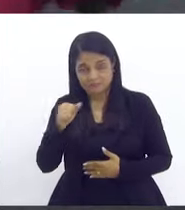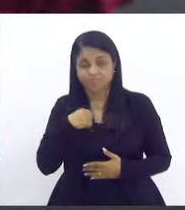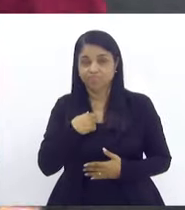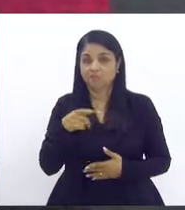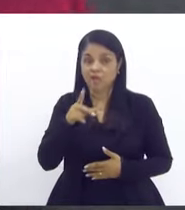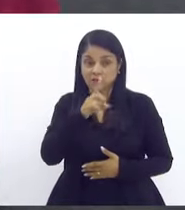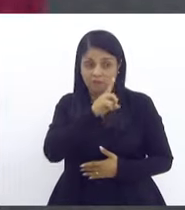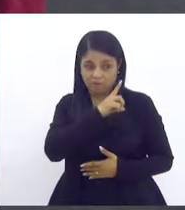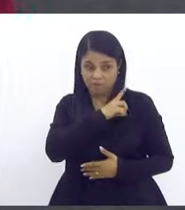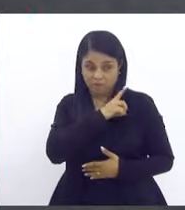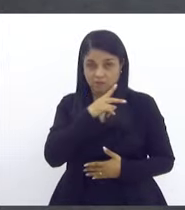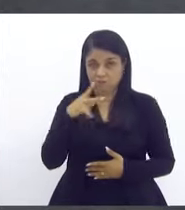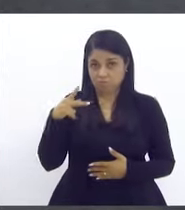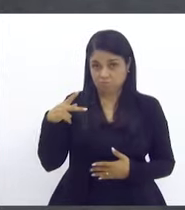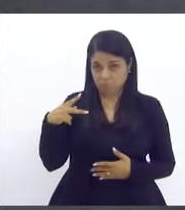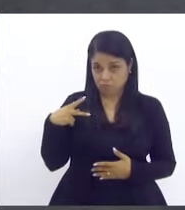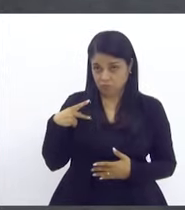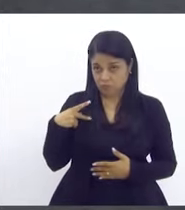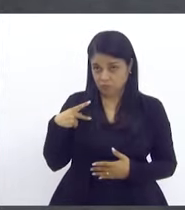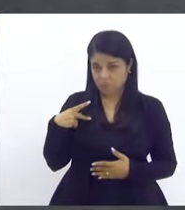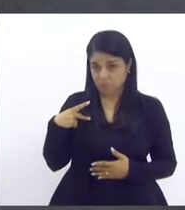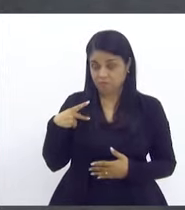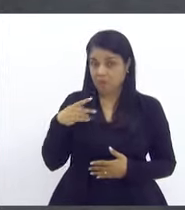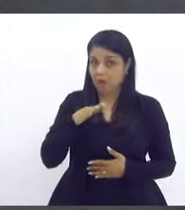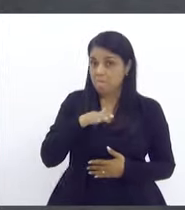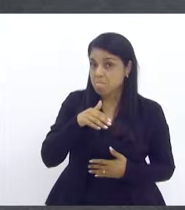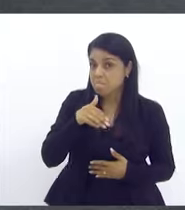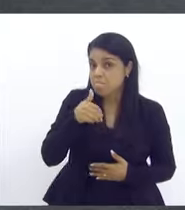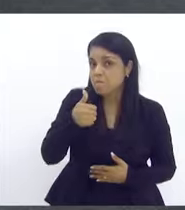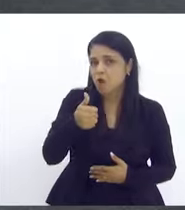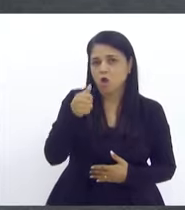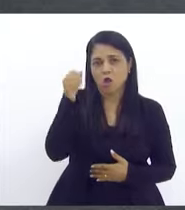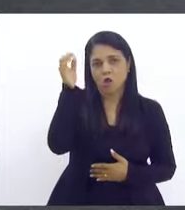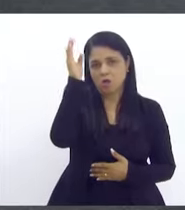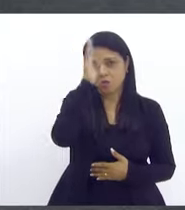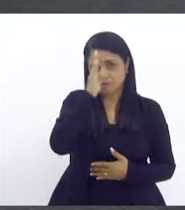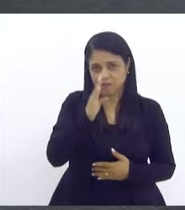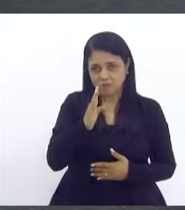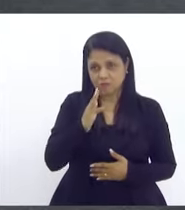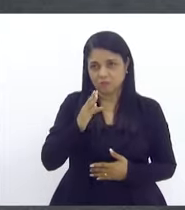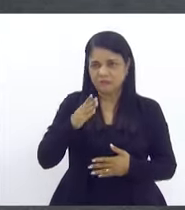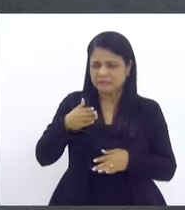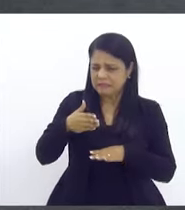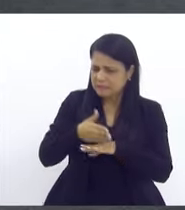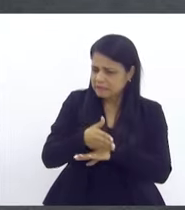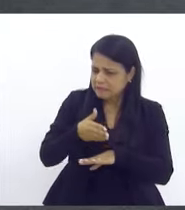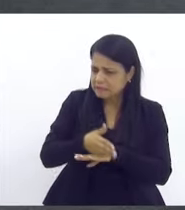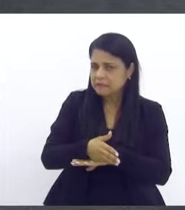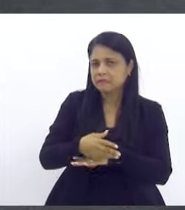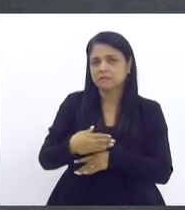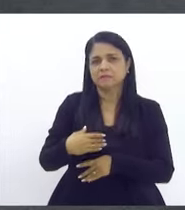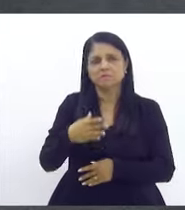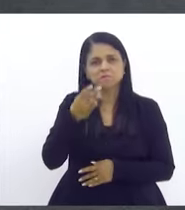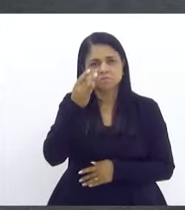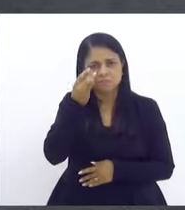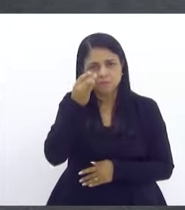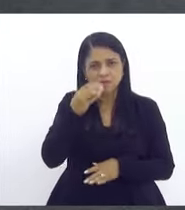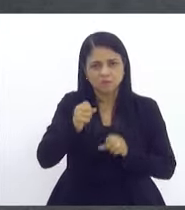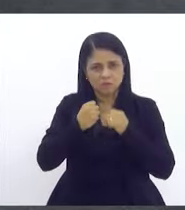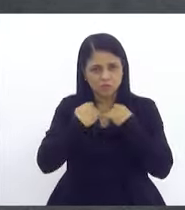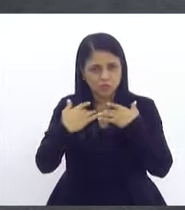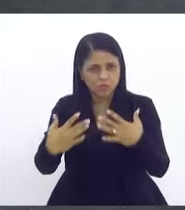a Defensoria Pública do Rio de Janeiro a melhor do Brasil, sempre presente em todas as audiências, seja